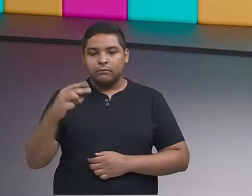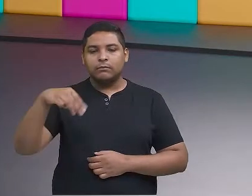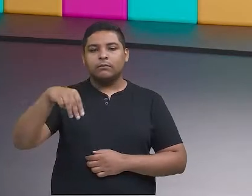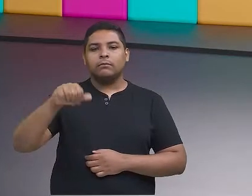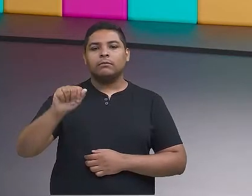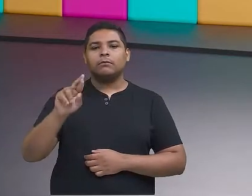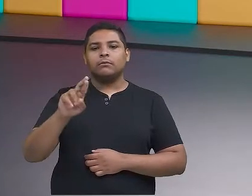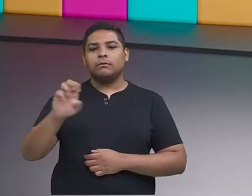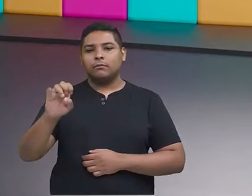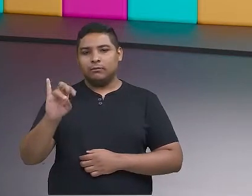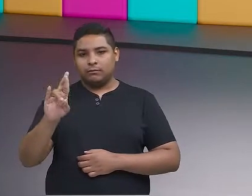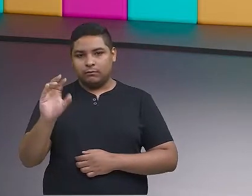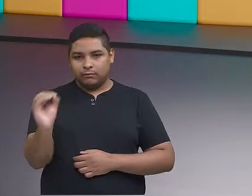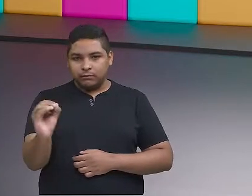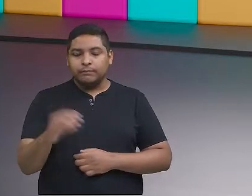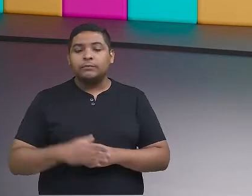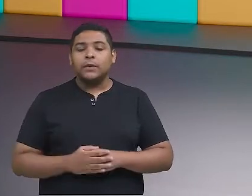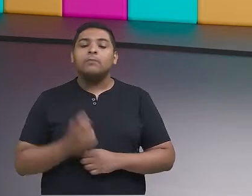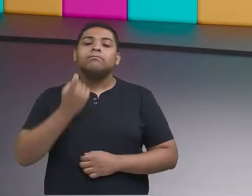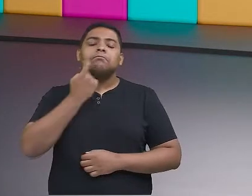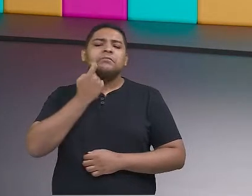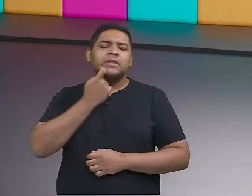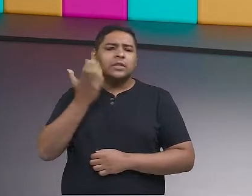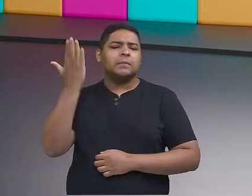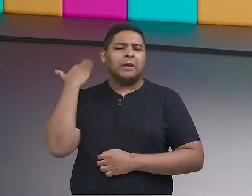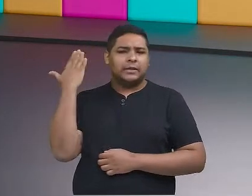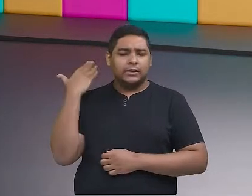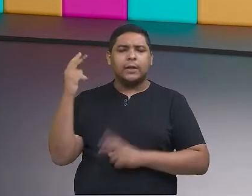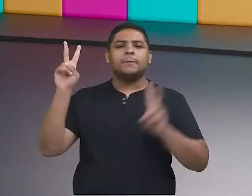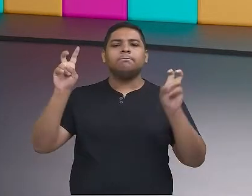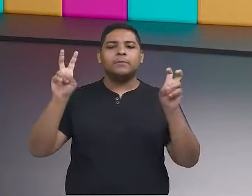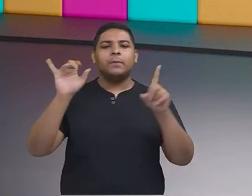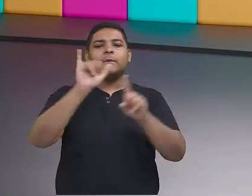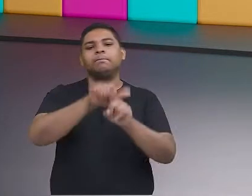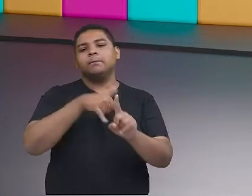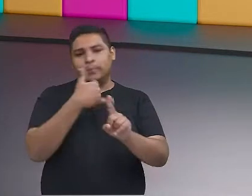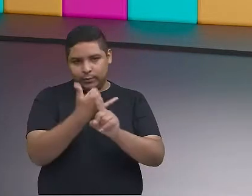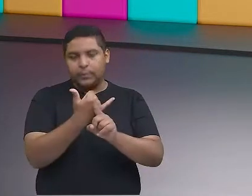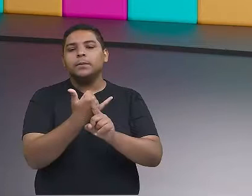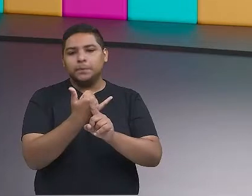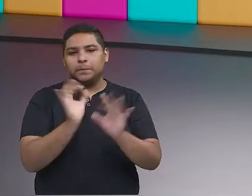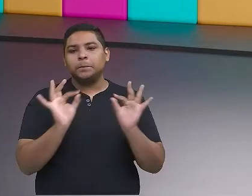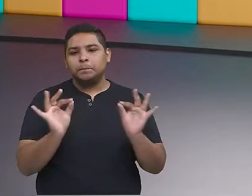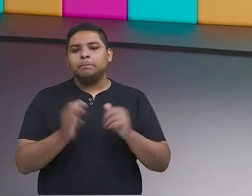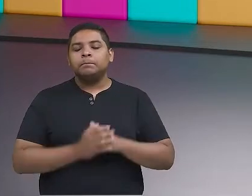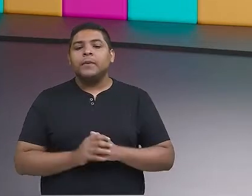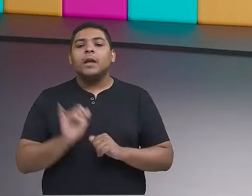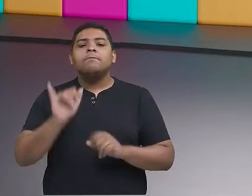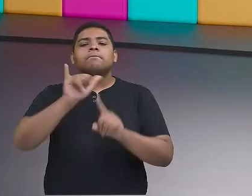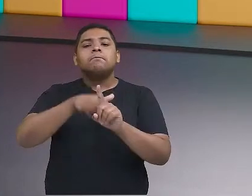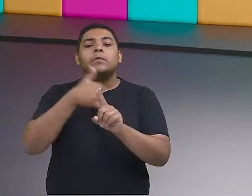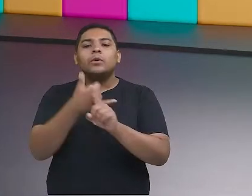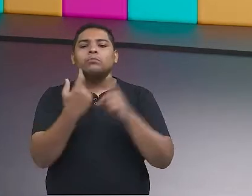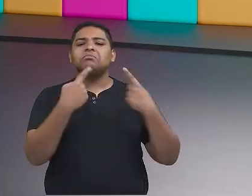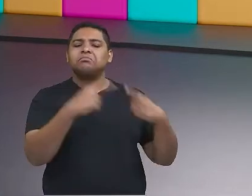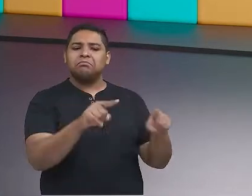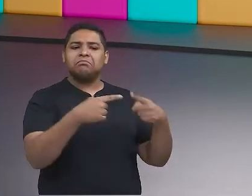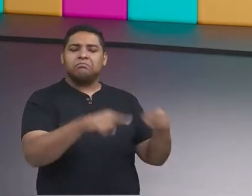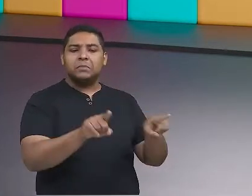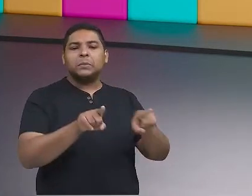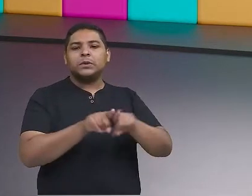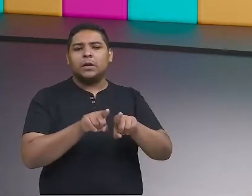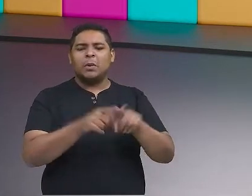lá? Então, na sexta-feira passada, falamos sobre o bullying, né? E bullying e trollagem, se eram as